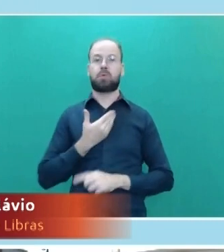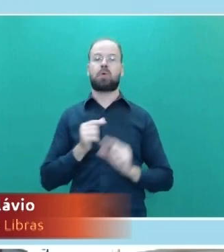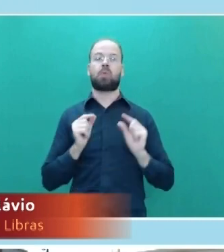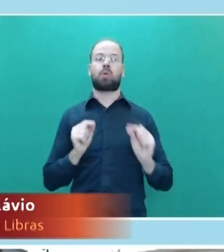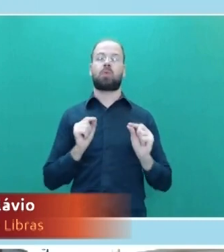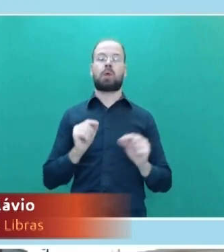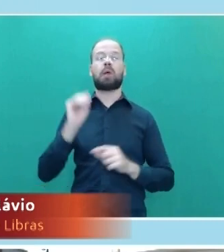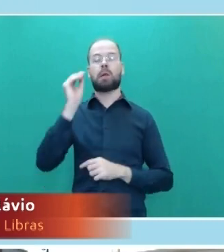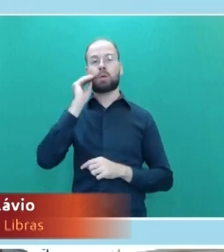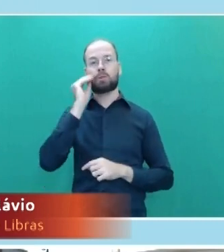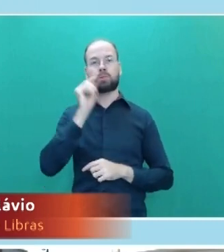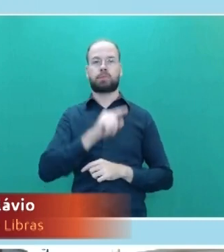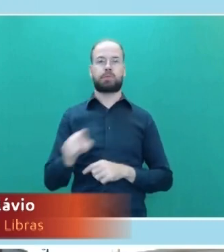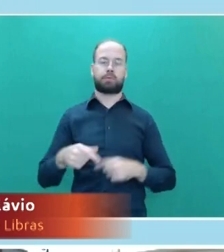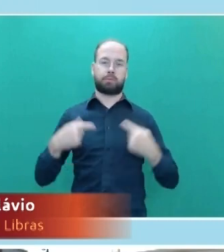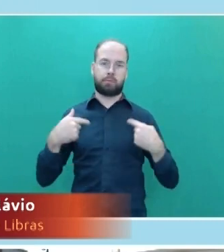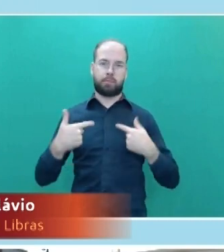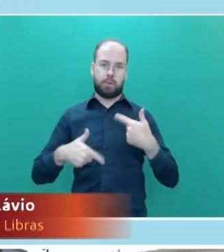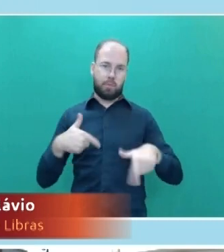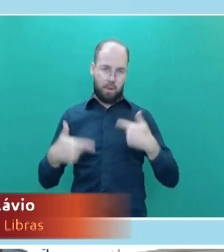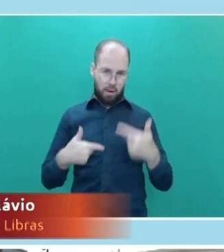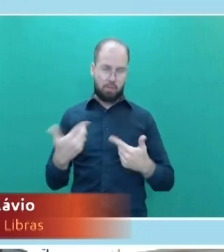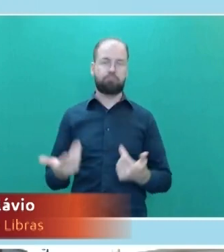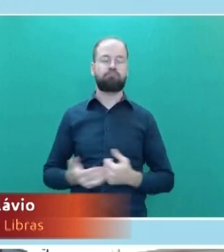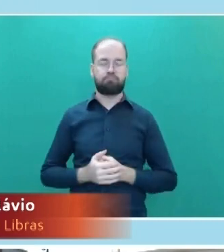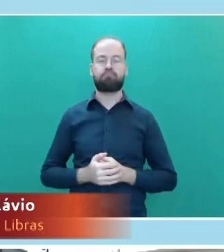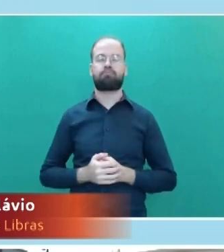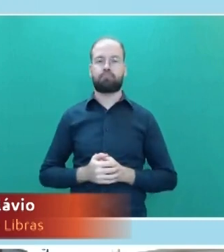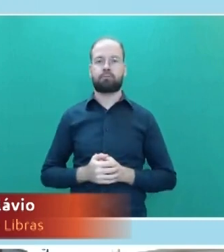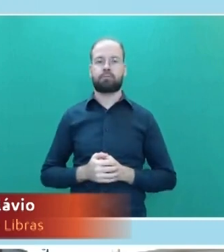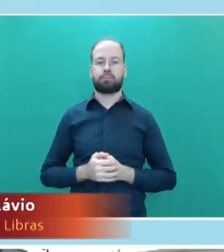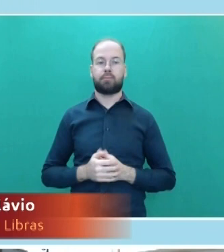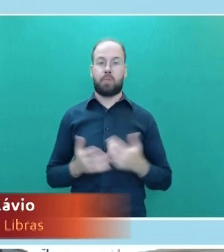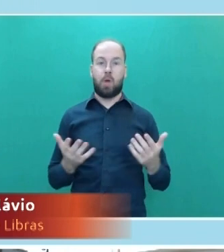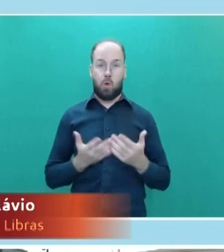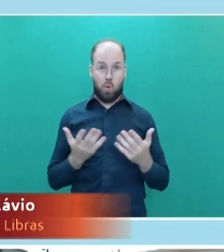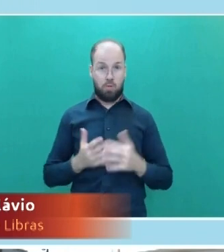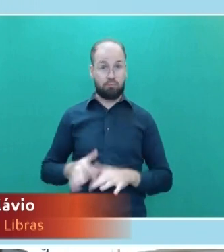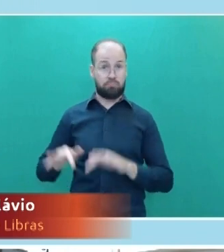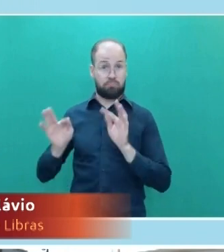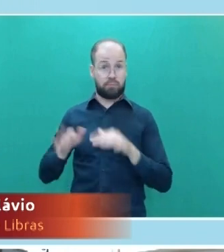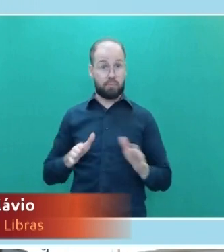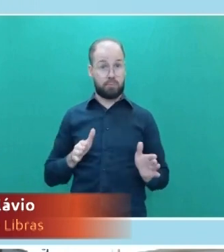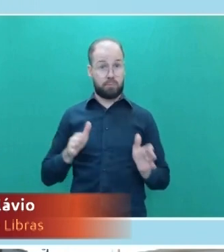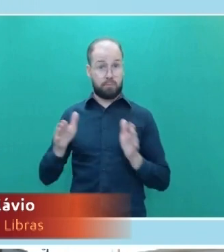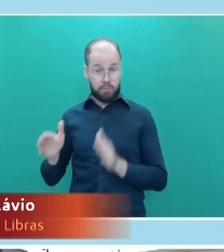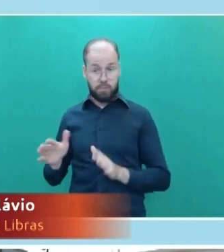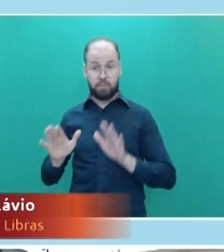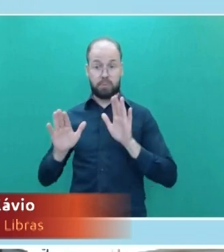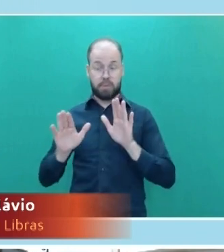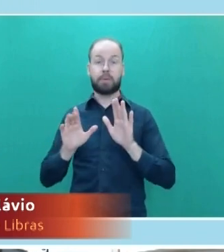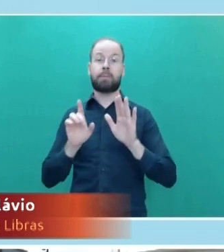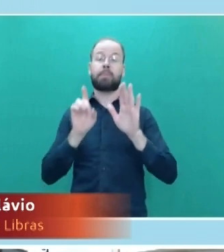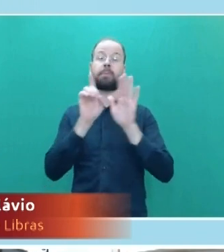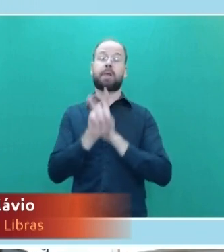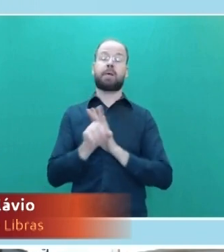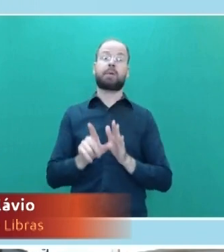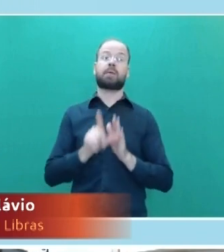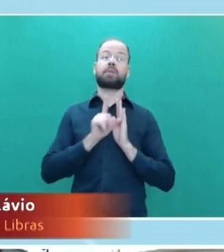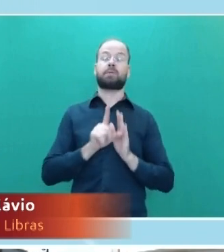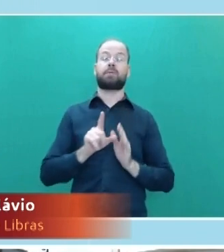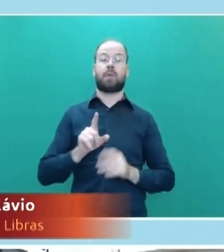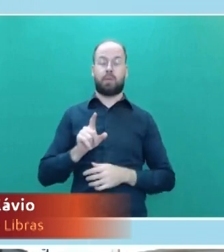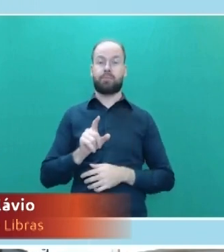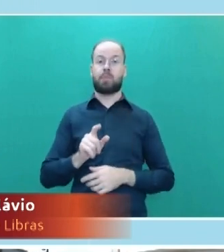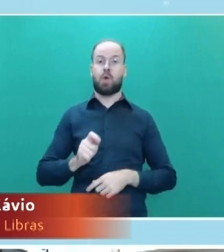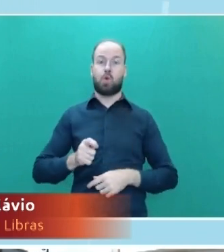ganhar o seu sustento. Bom, para a gente finalizar esse bloco, vou passar uma pergunta para o juiz Túlio, que